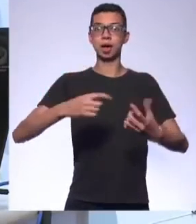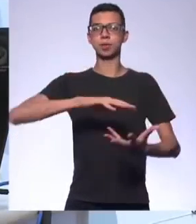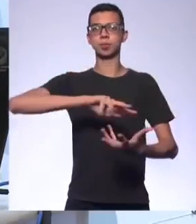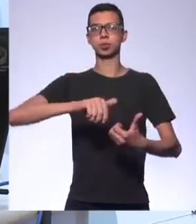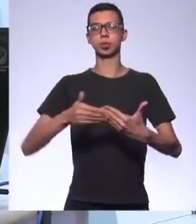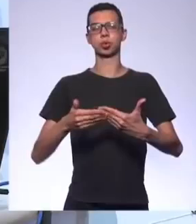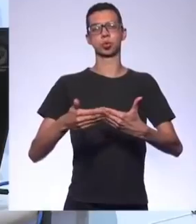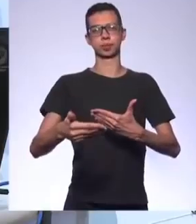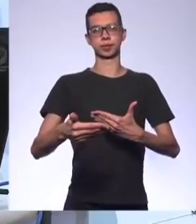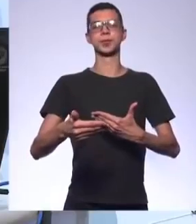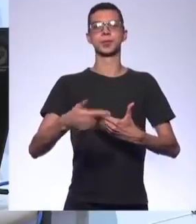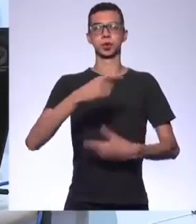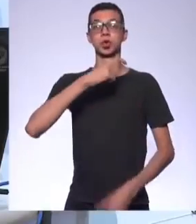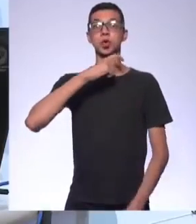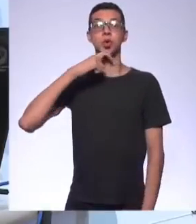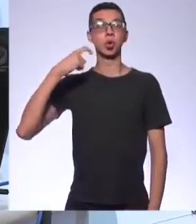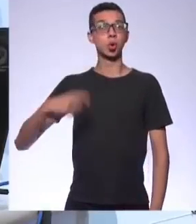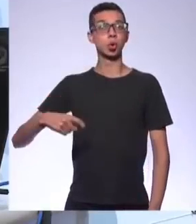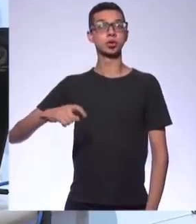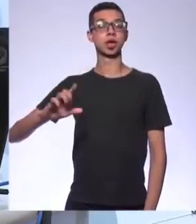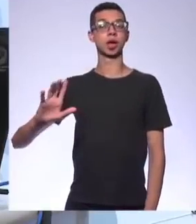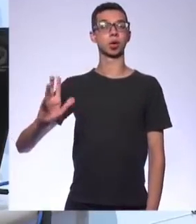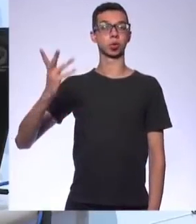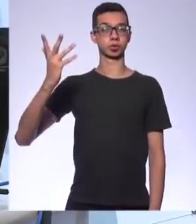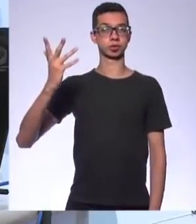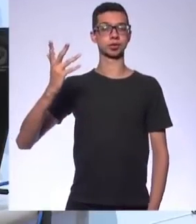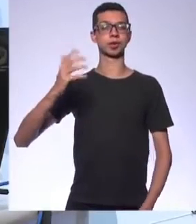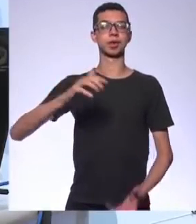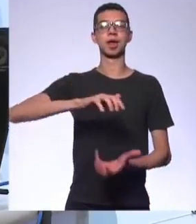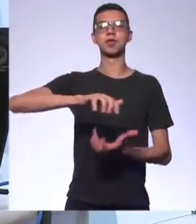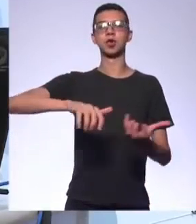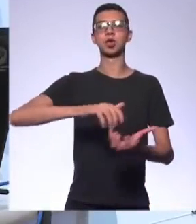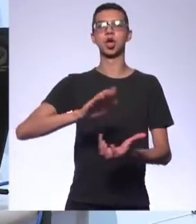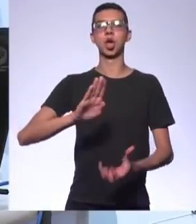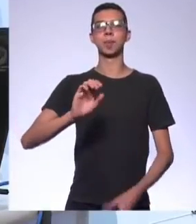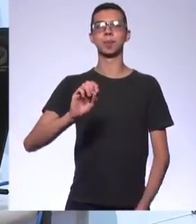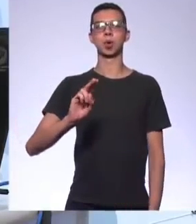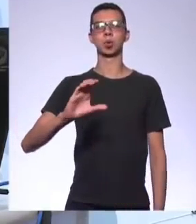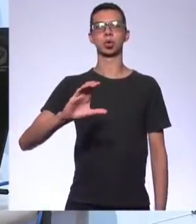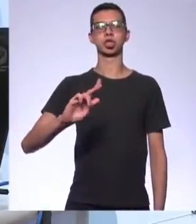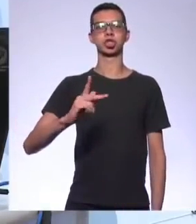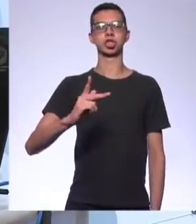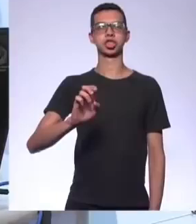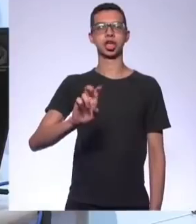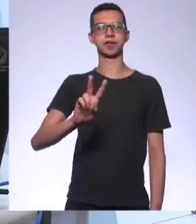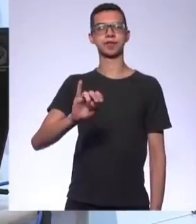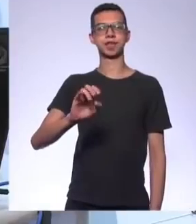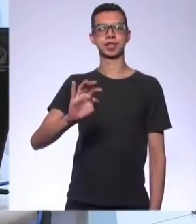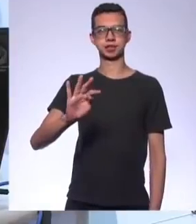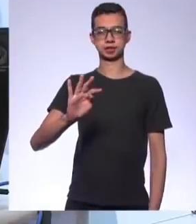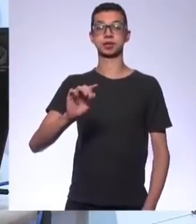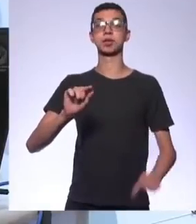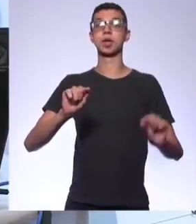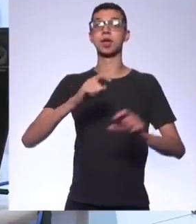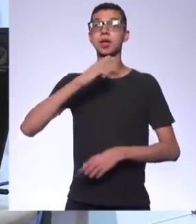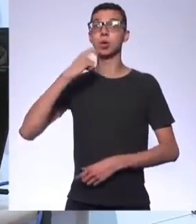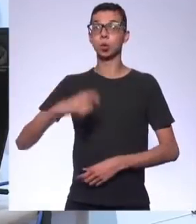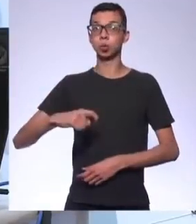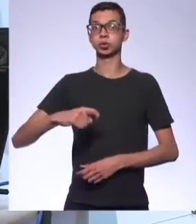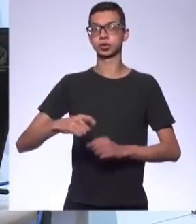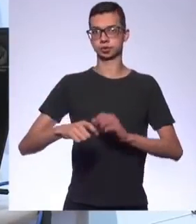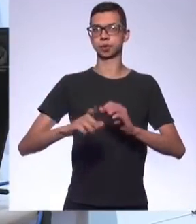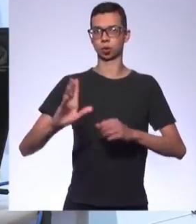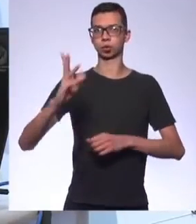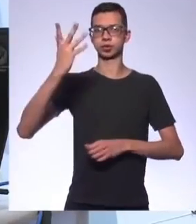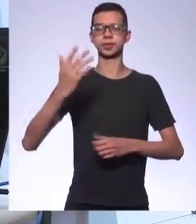na Rússia, o que aconteceu lá com a Revolução Bolchevique, a Revolução Russa em 17, não só antecipou